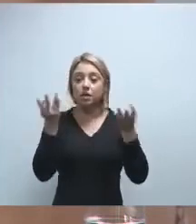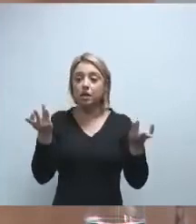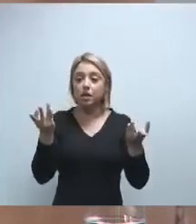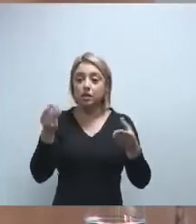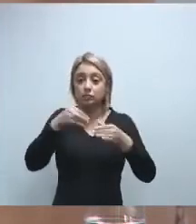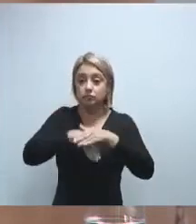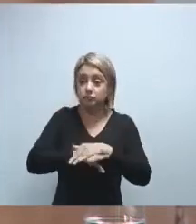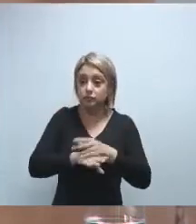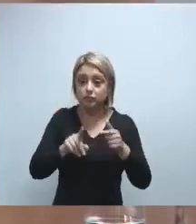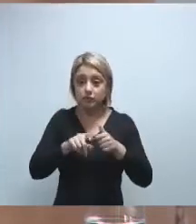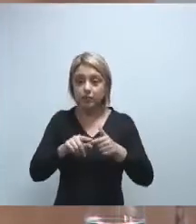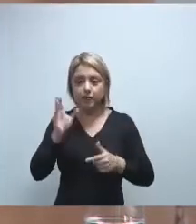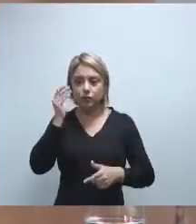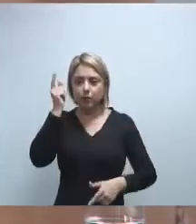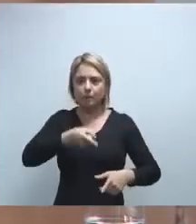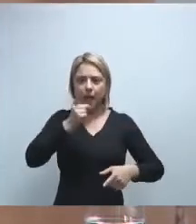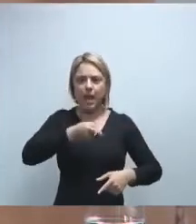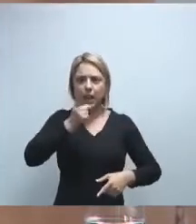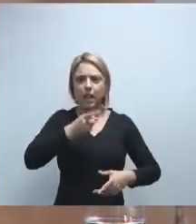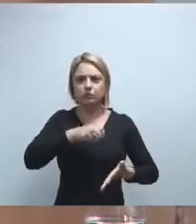internas sumariamente